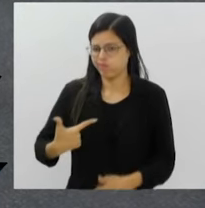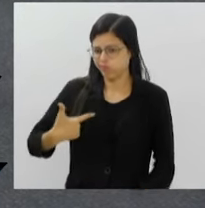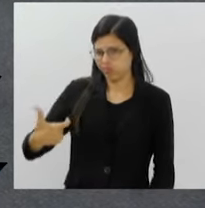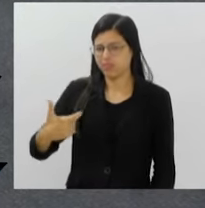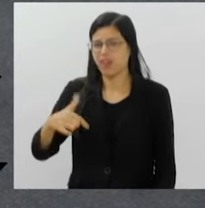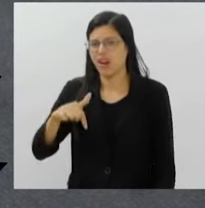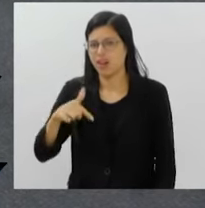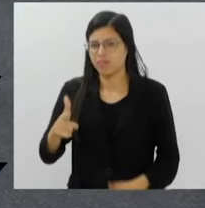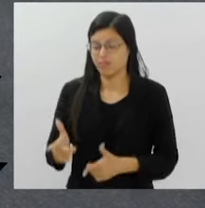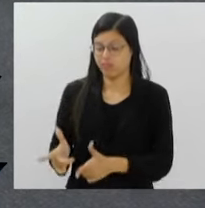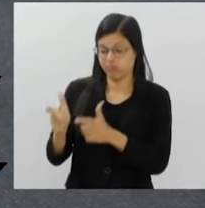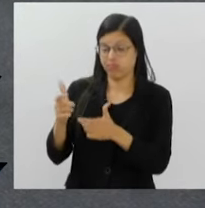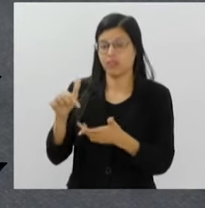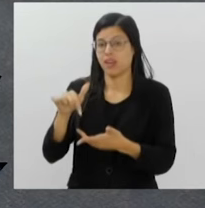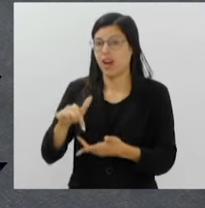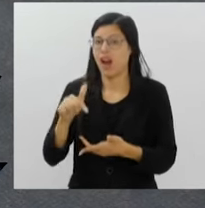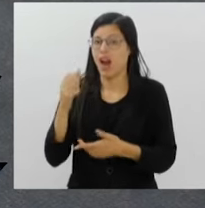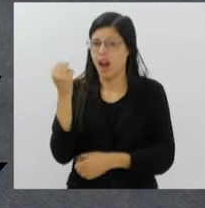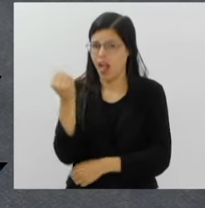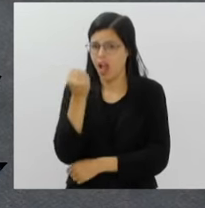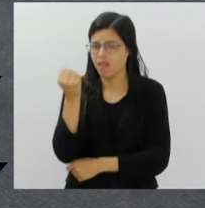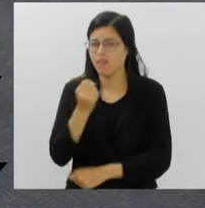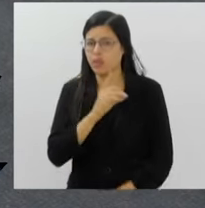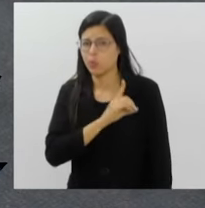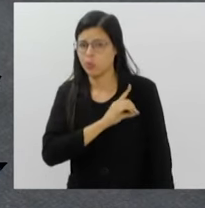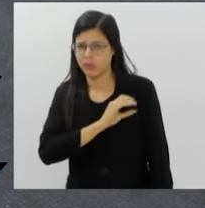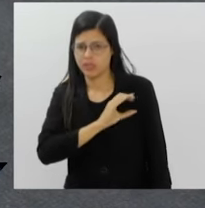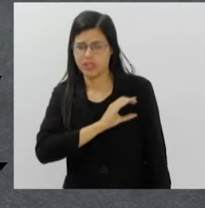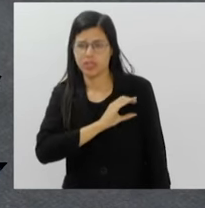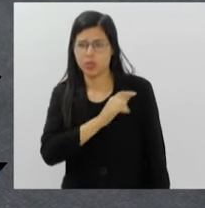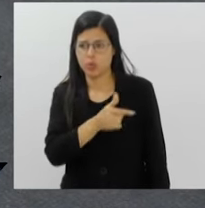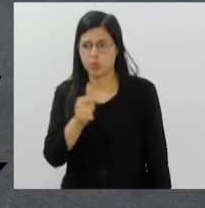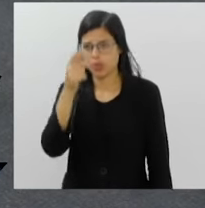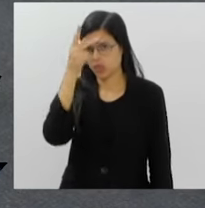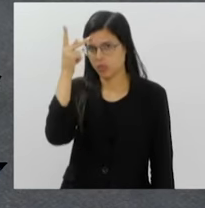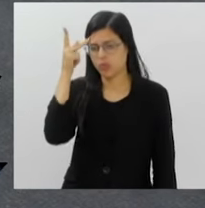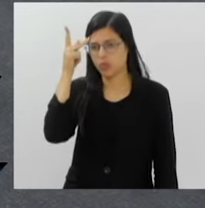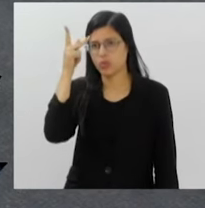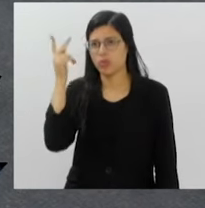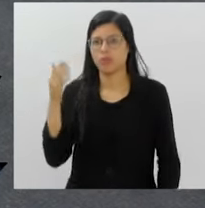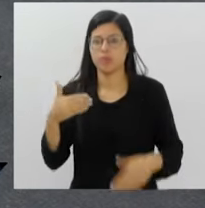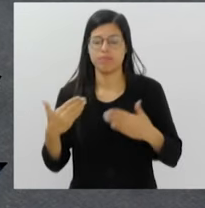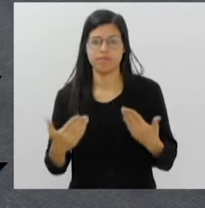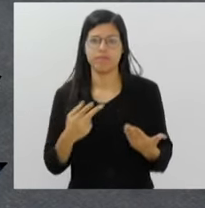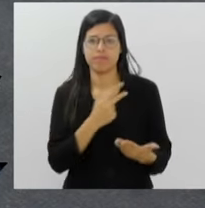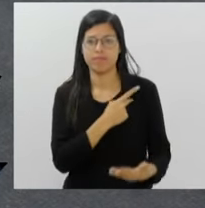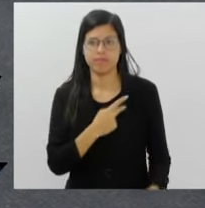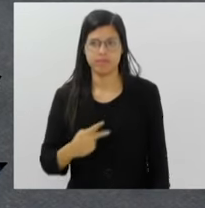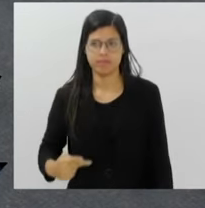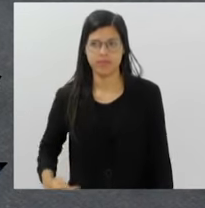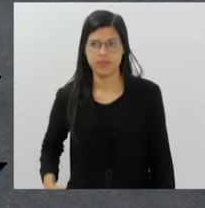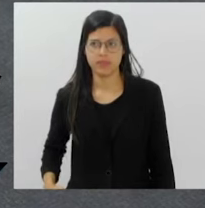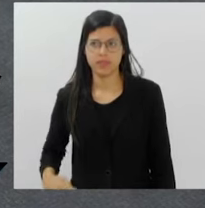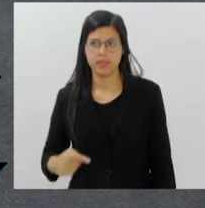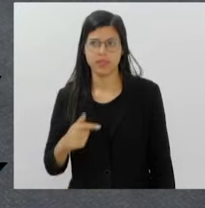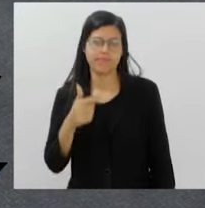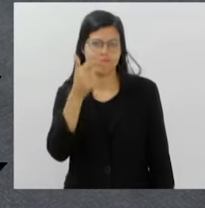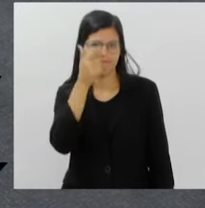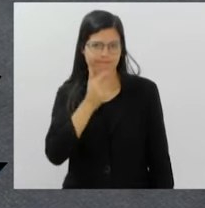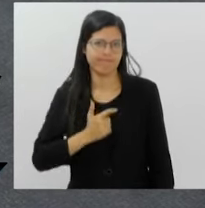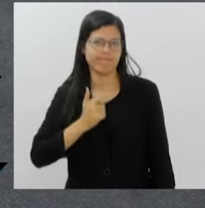Caxias, e tantas outras pessoas. Presidente, como policial, eu fico muito